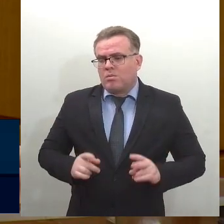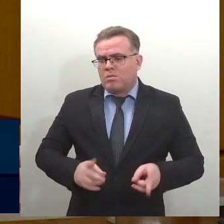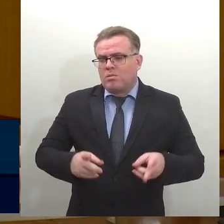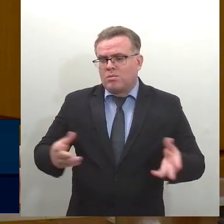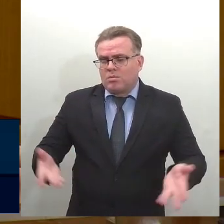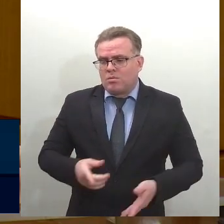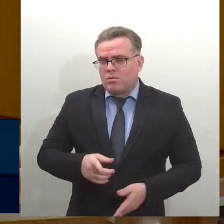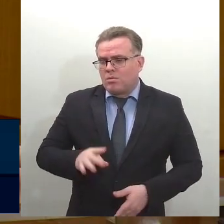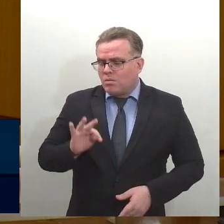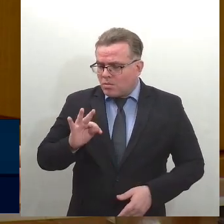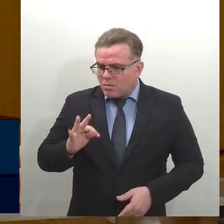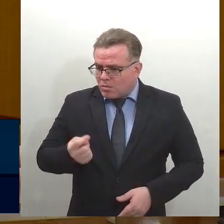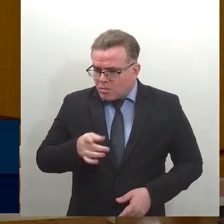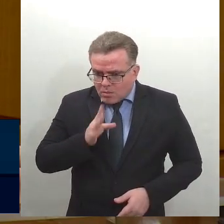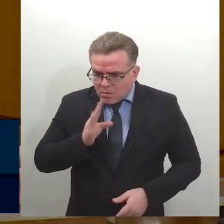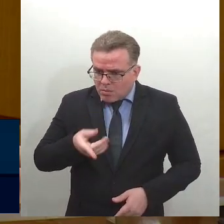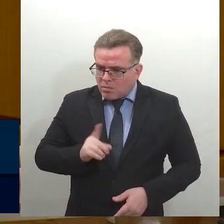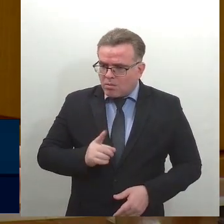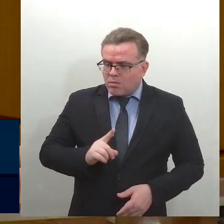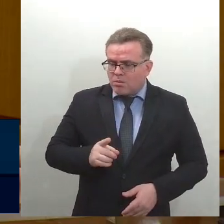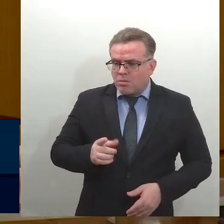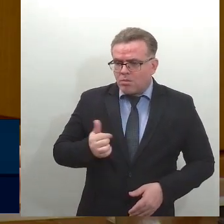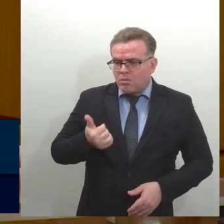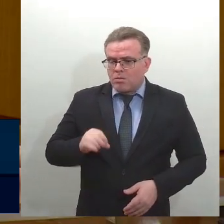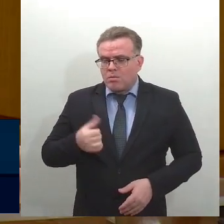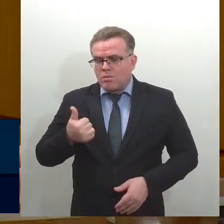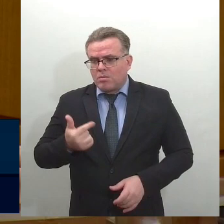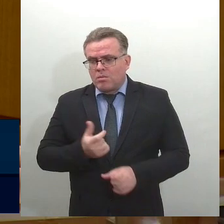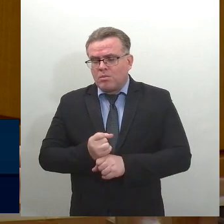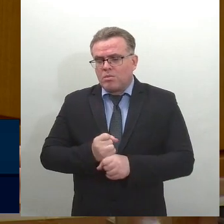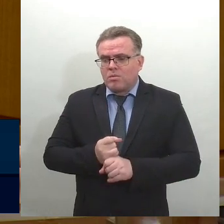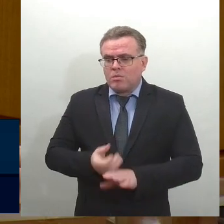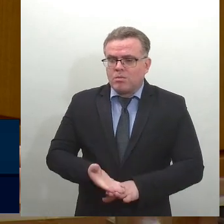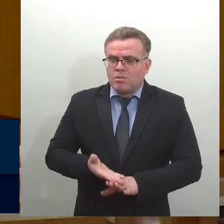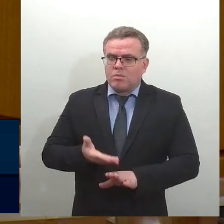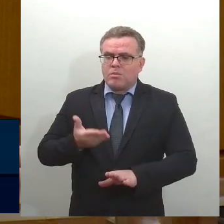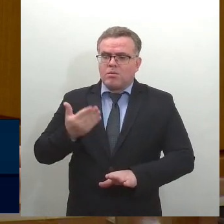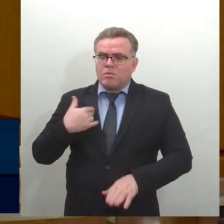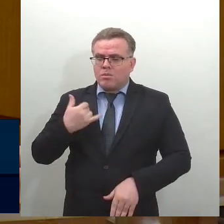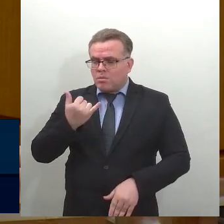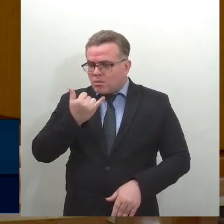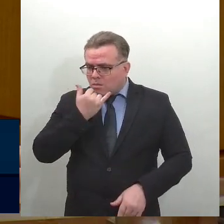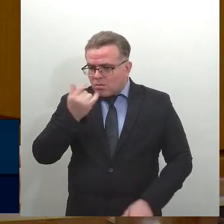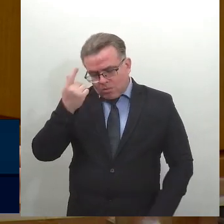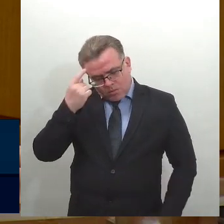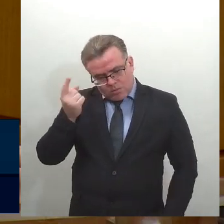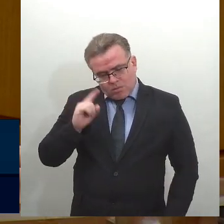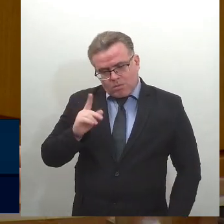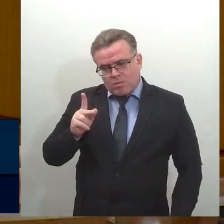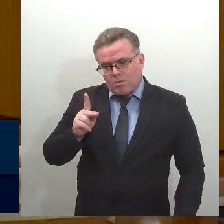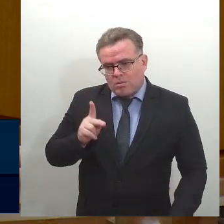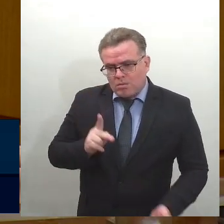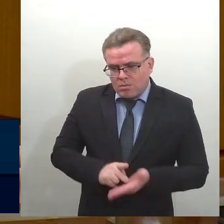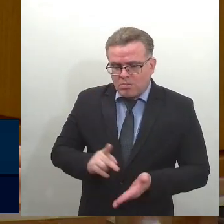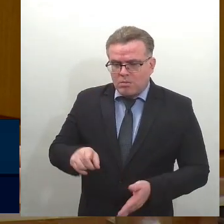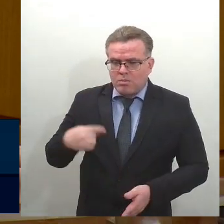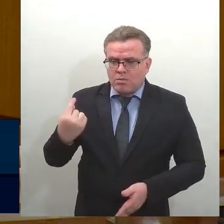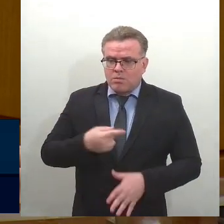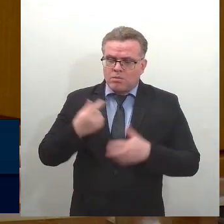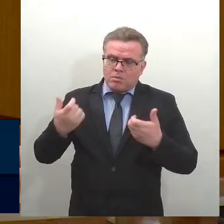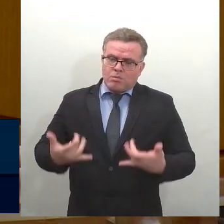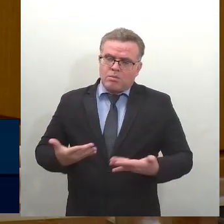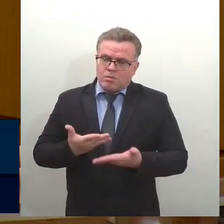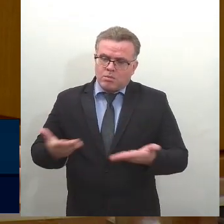10, 12 anos atrás, infelizmente não sabe a realidade do que a gente está falando. De servidores